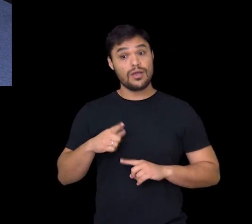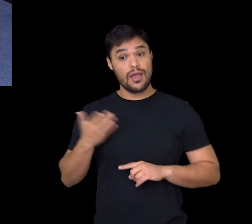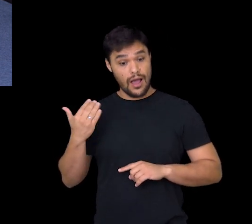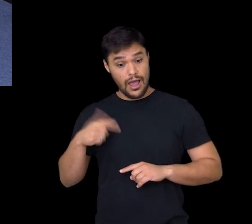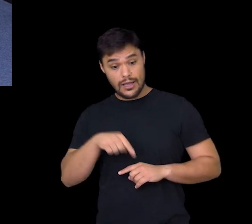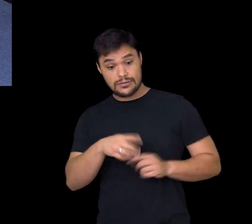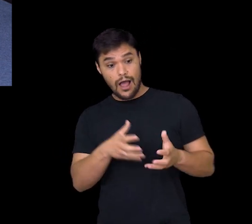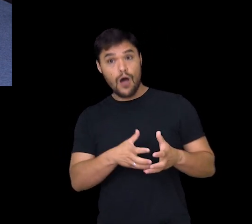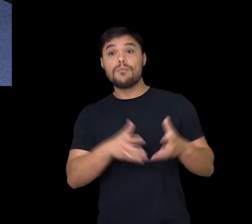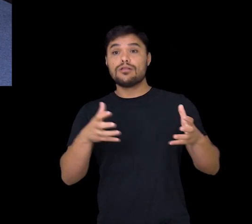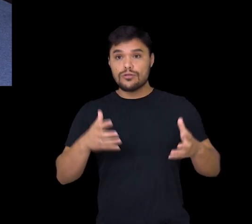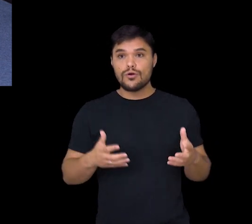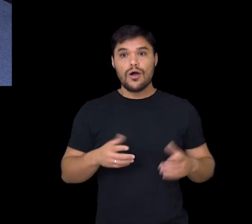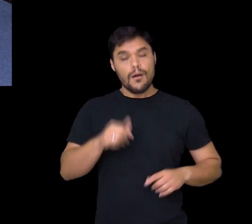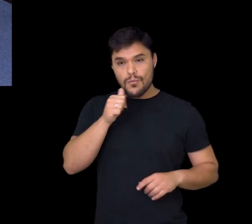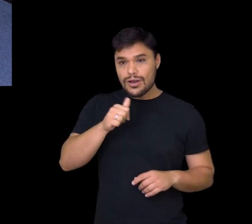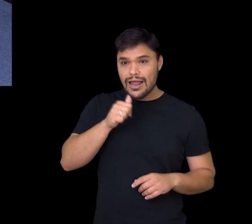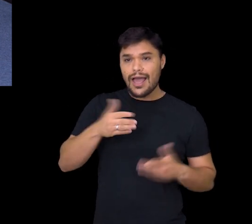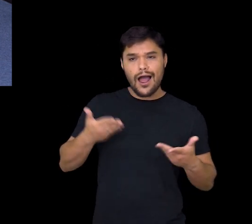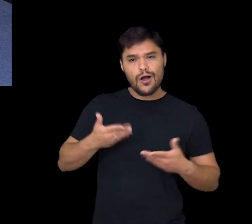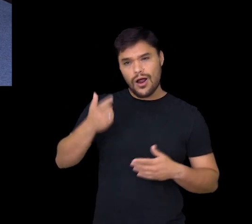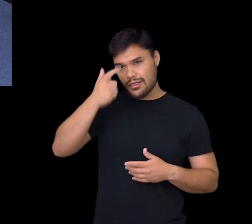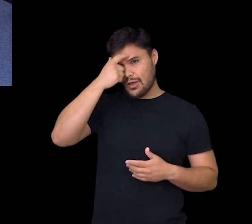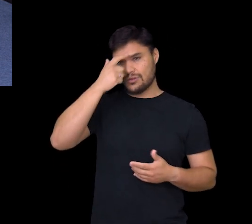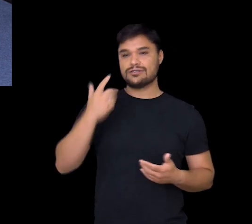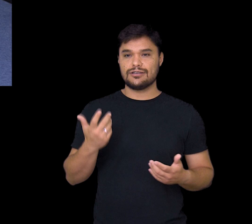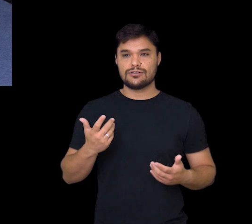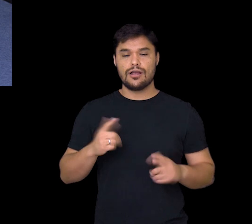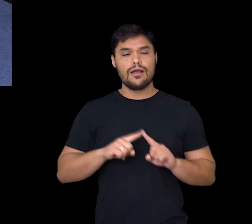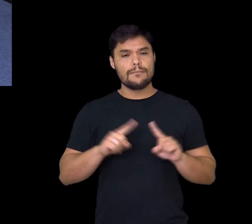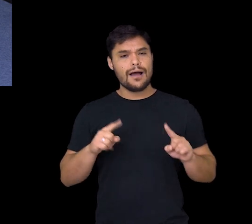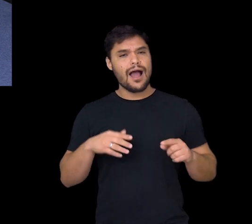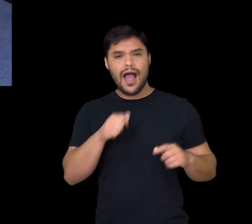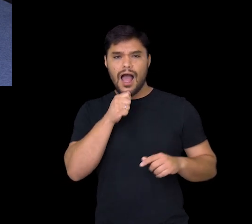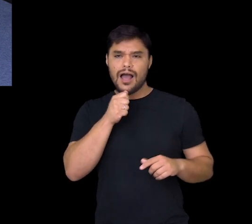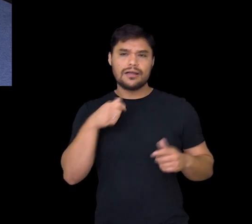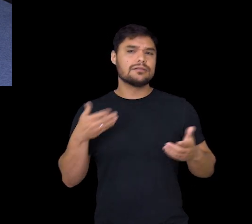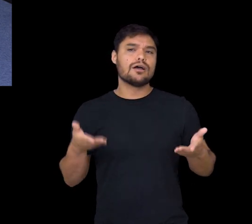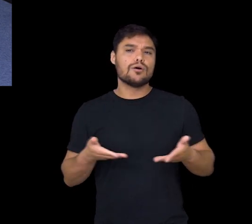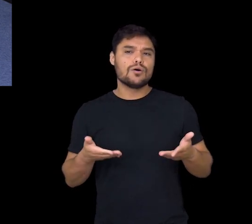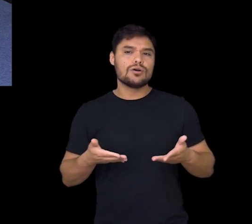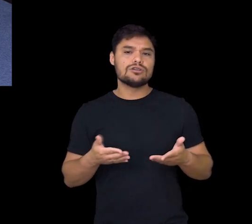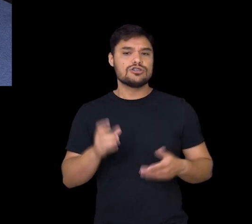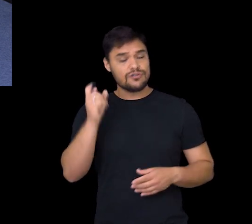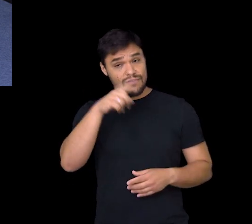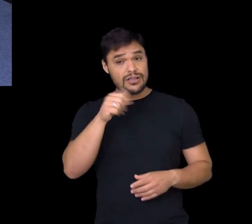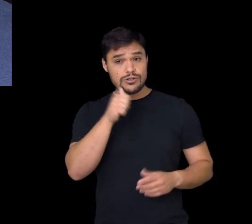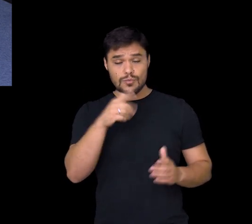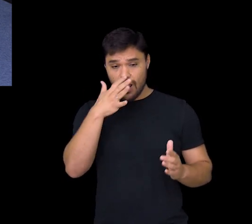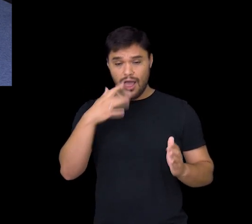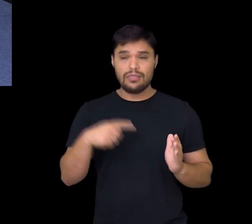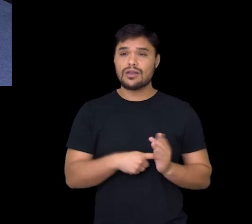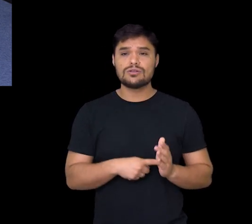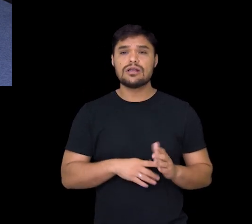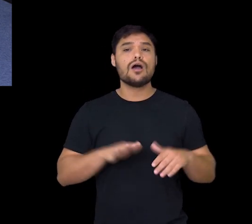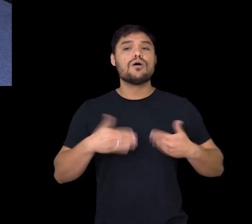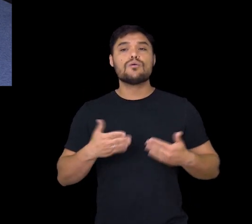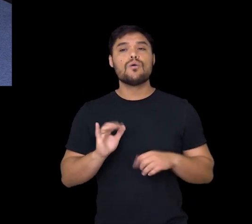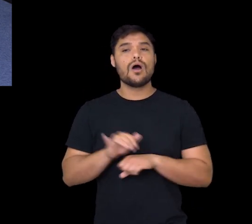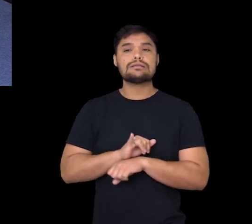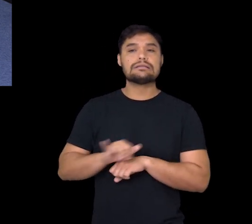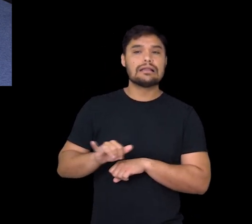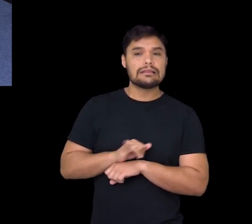frutos de denúncias que aumentaram, que as mulheres estão mais conscientes. Mas ainda hoje é difícil para as mulheres denunciarem, né?